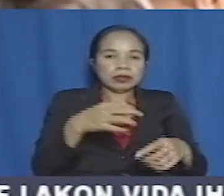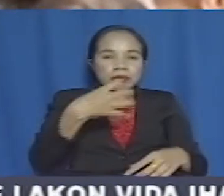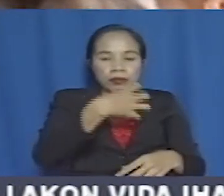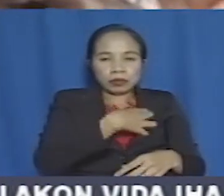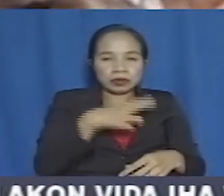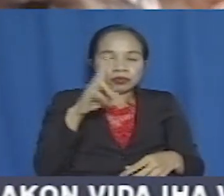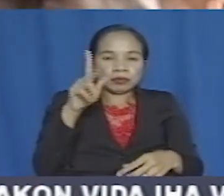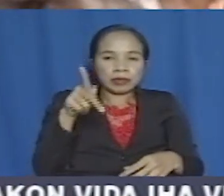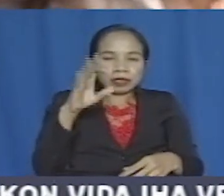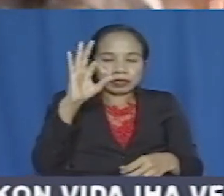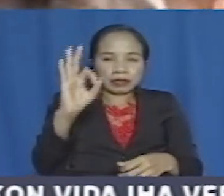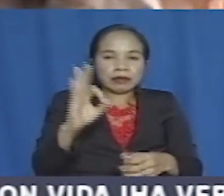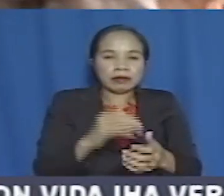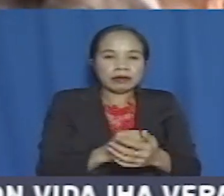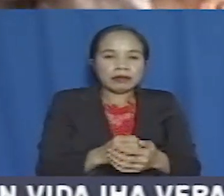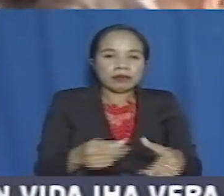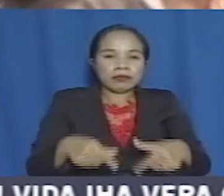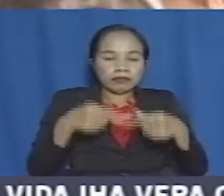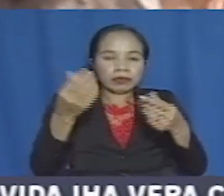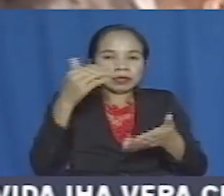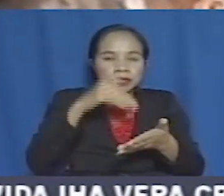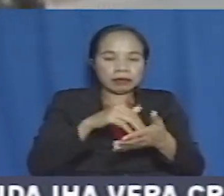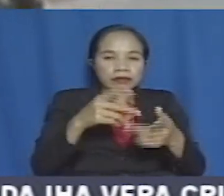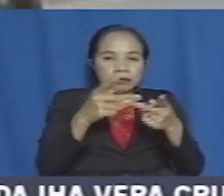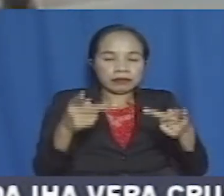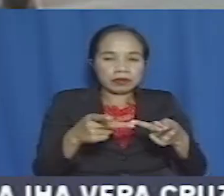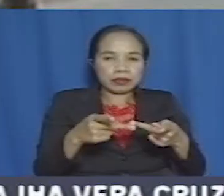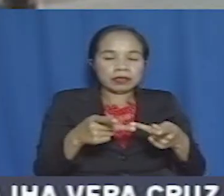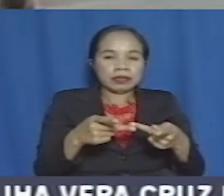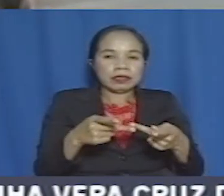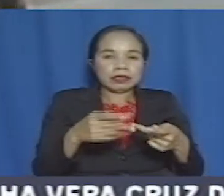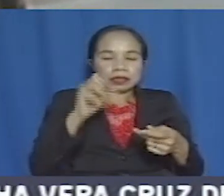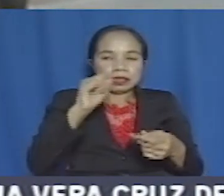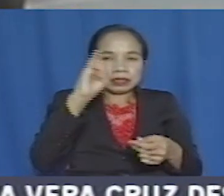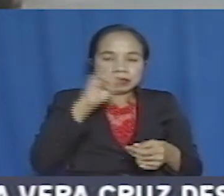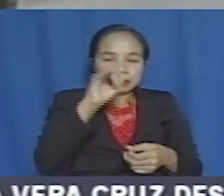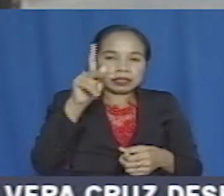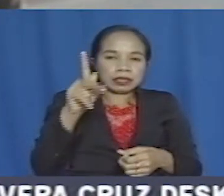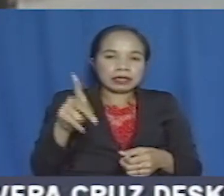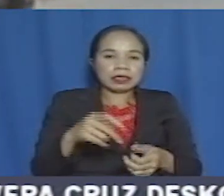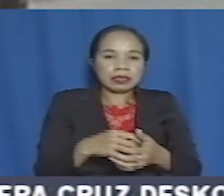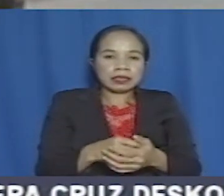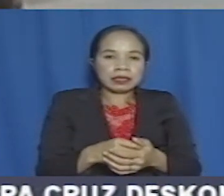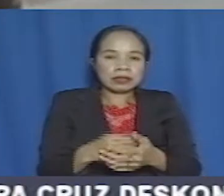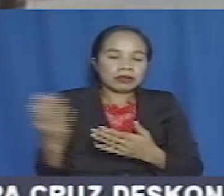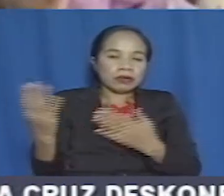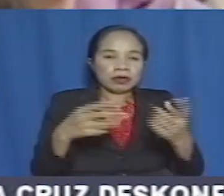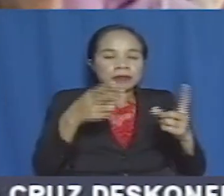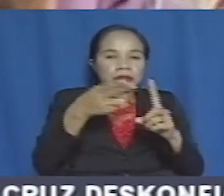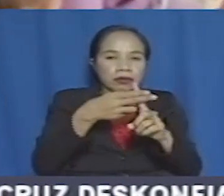polícia fronteira UPF, no entrega queiras basala situação gestão crise nacional, onde submete ba